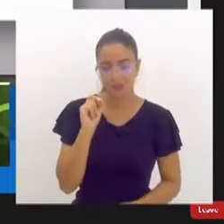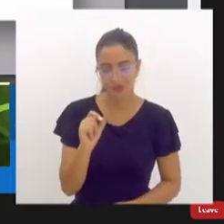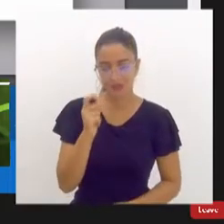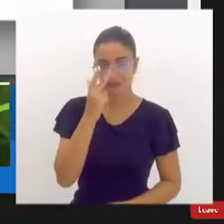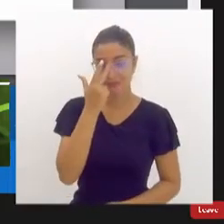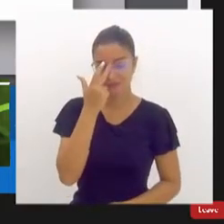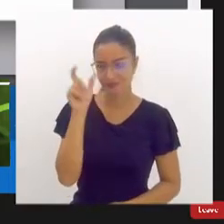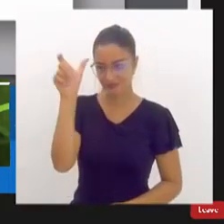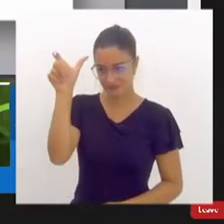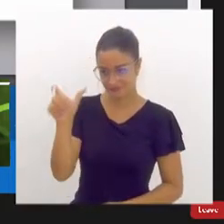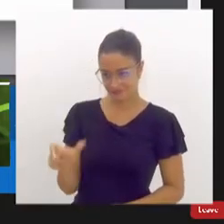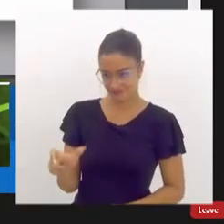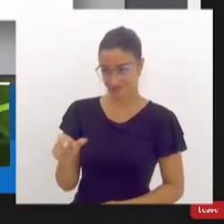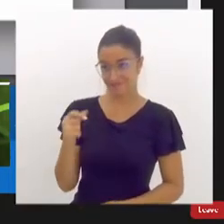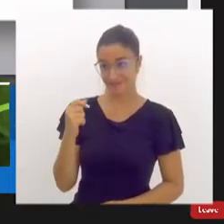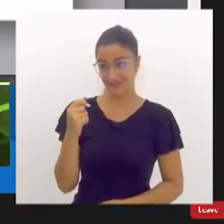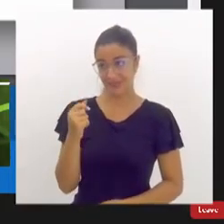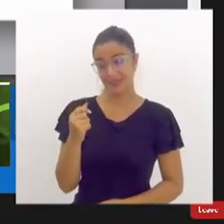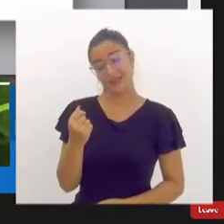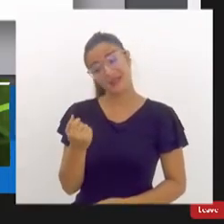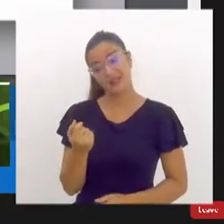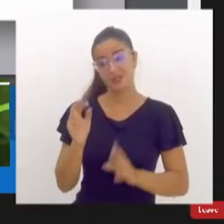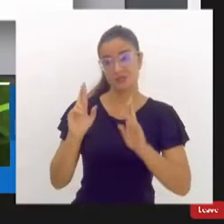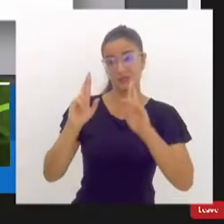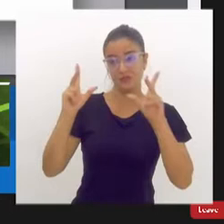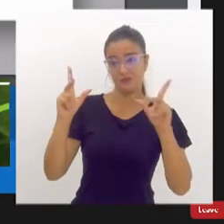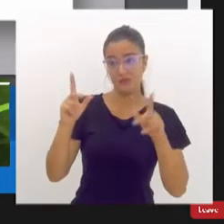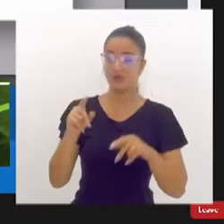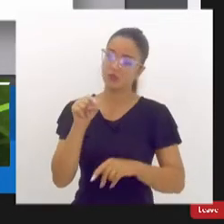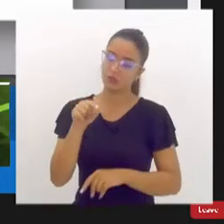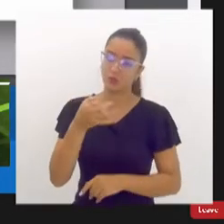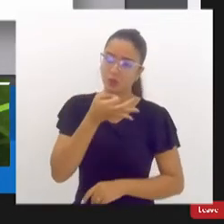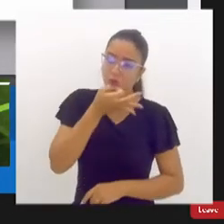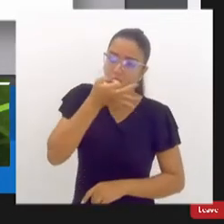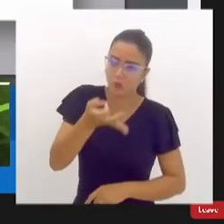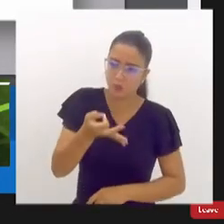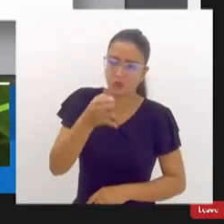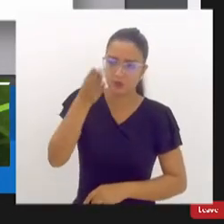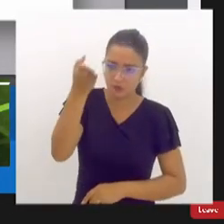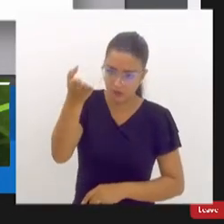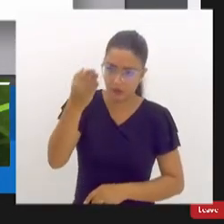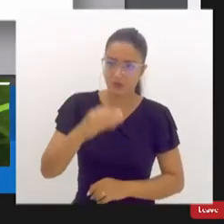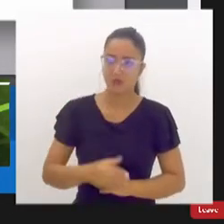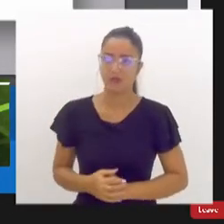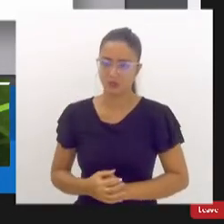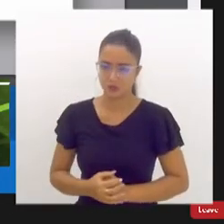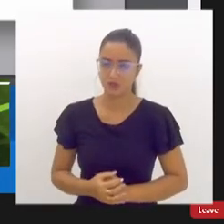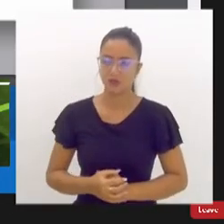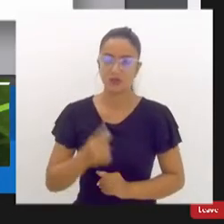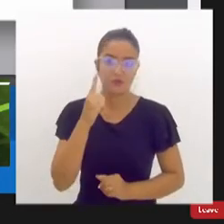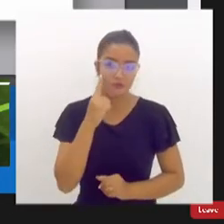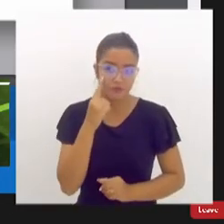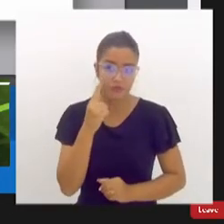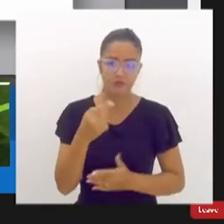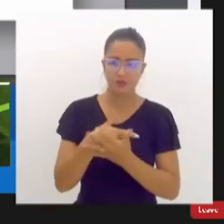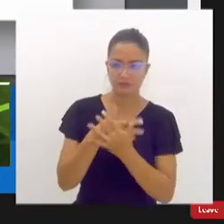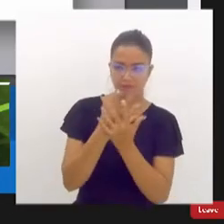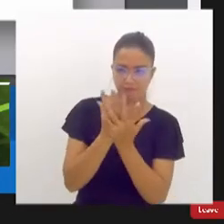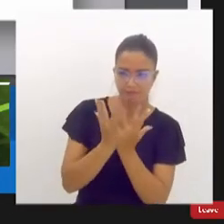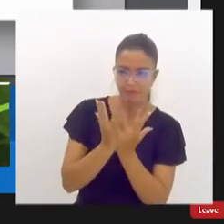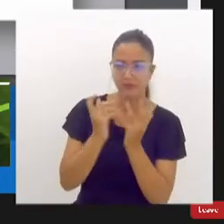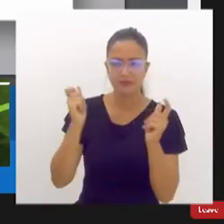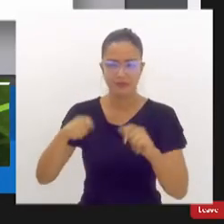ao até então estabelecido, então é feito um parecer que amplia o leque e as possibilidades de habilitação